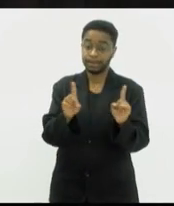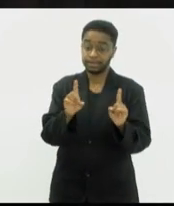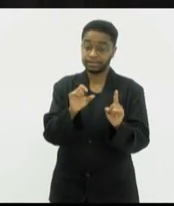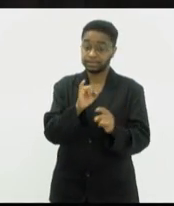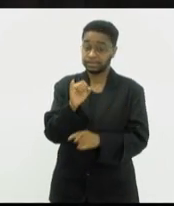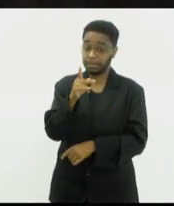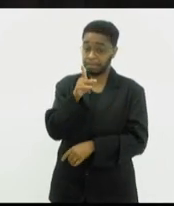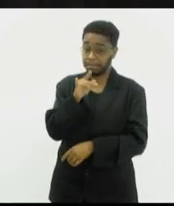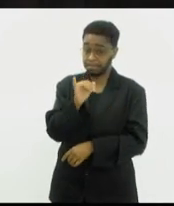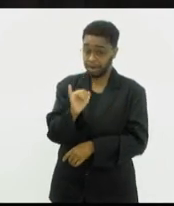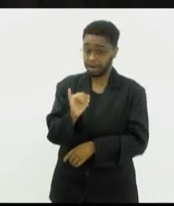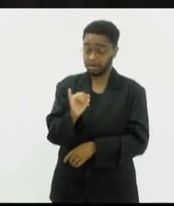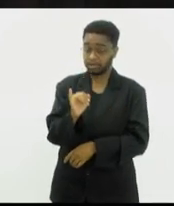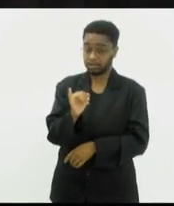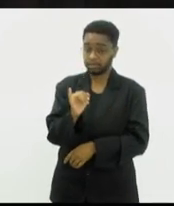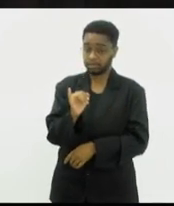pai